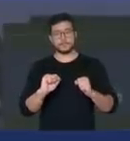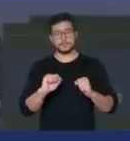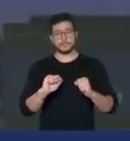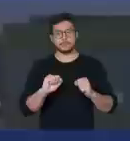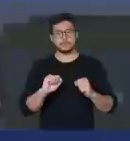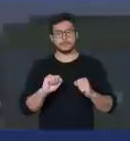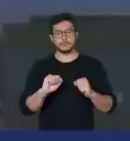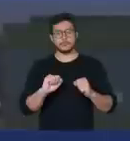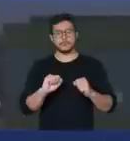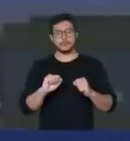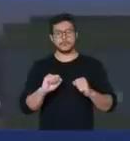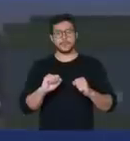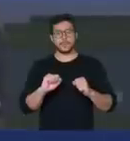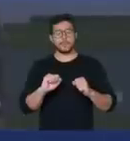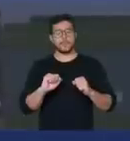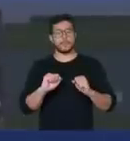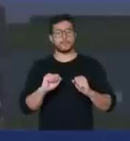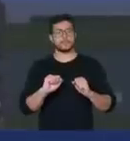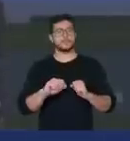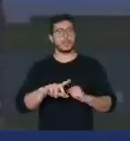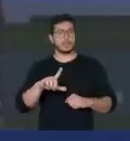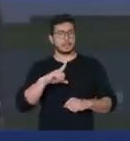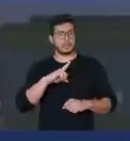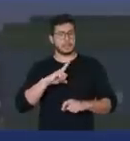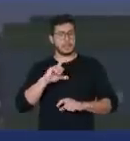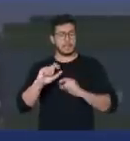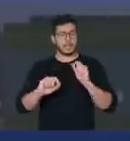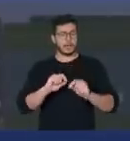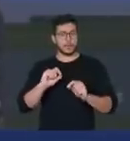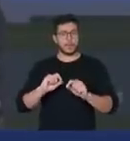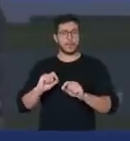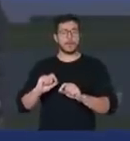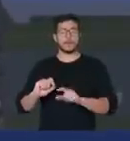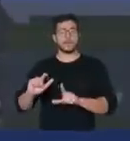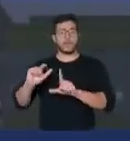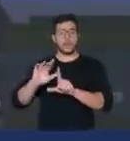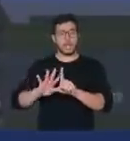Talvez vai aparecer o QR Code, não. Se não aparecer, lá na internet,